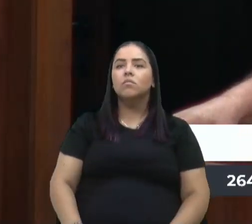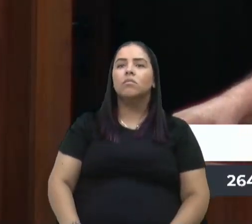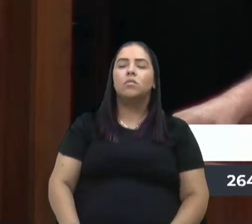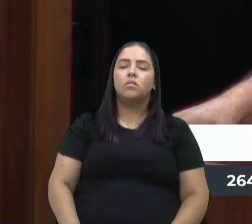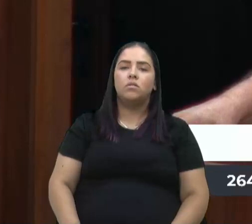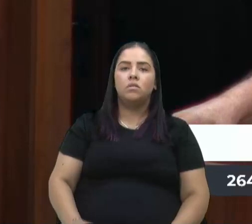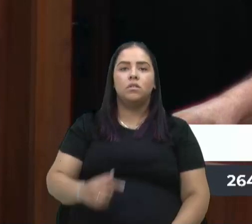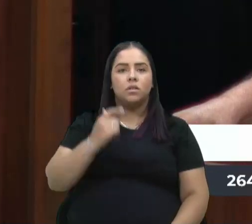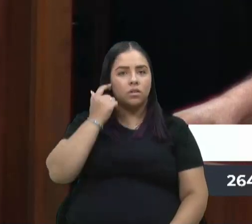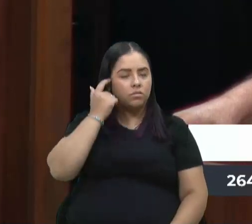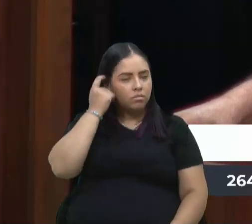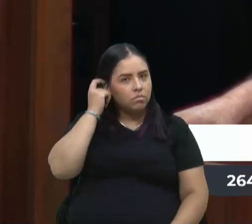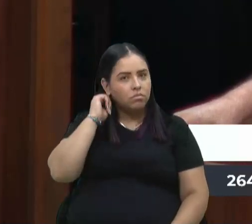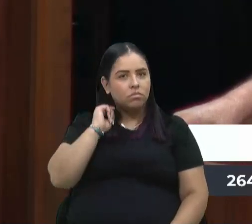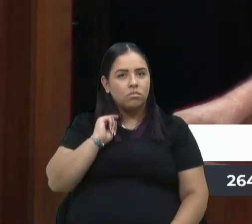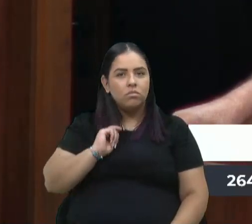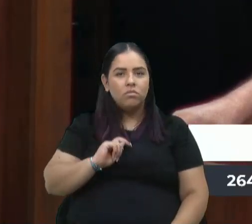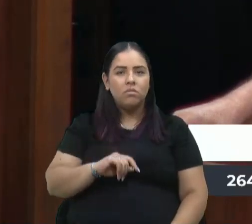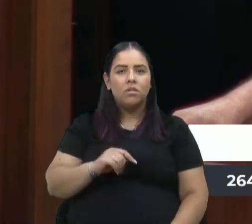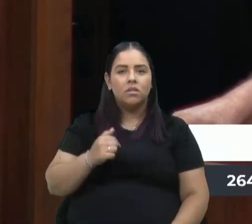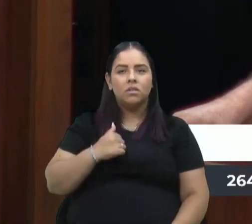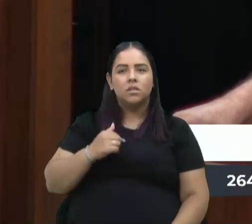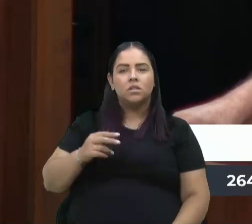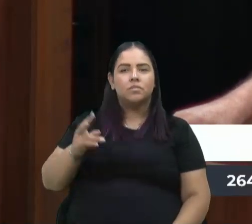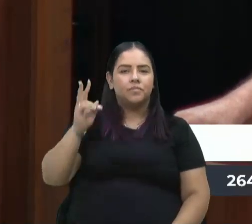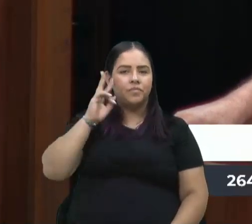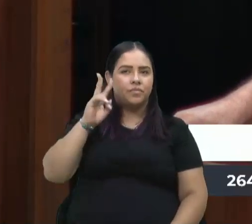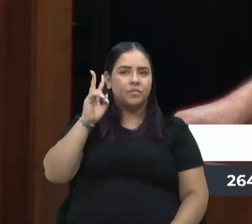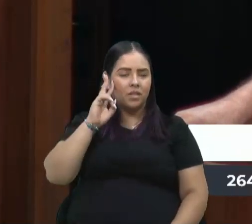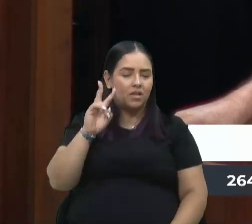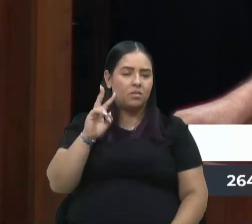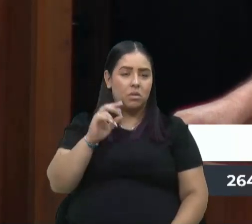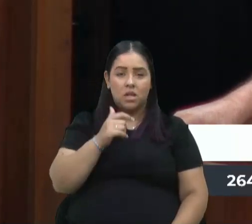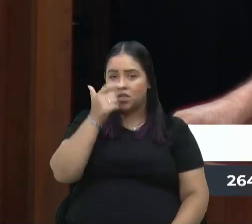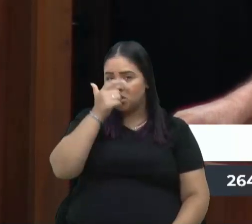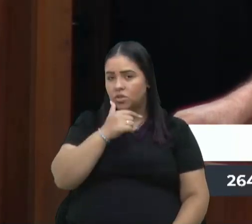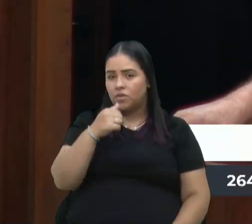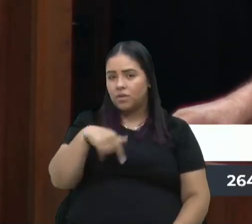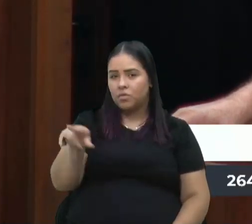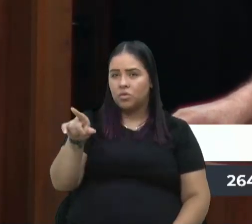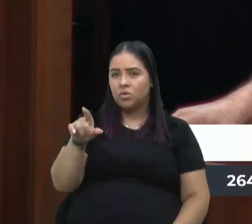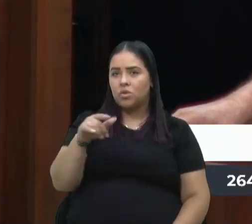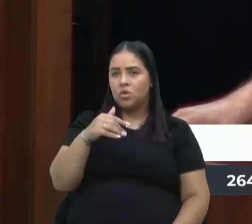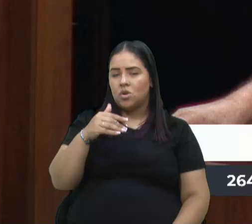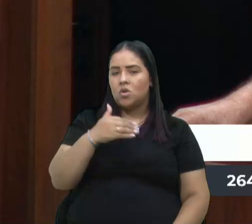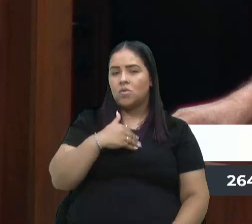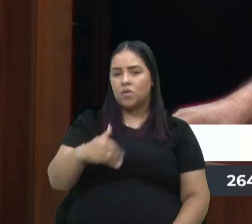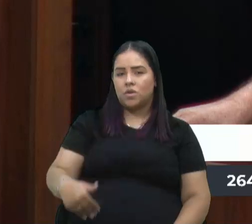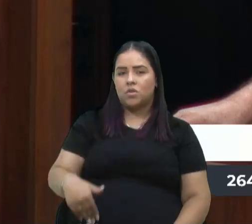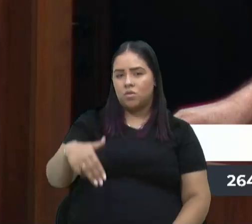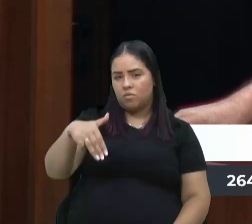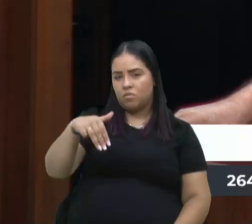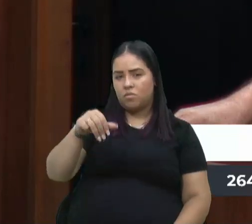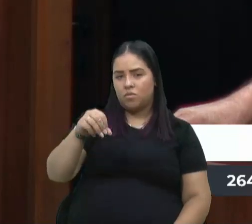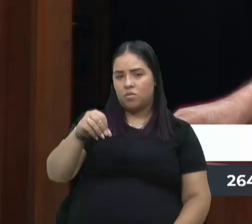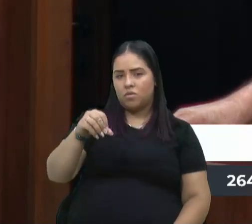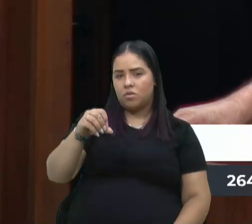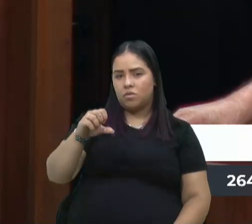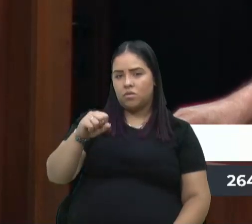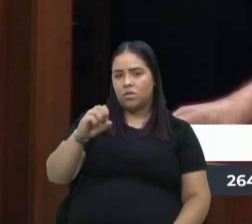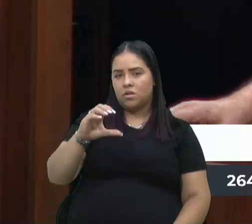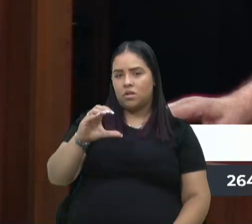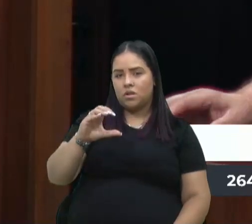lembro, eu posso aqui, parece que está indo para o governo agora o Mosquen, o Mosquen foi lá uma